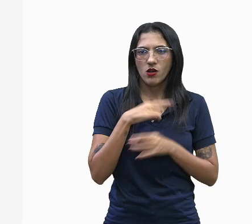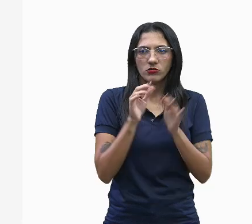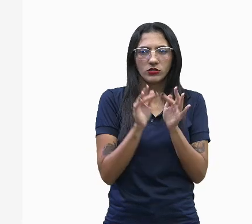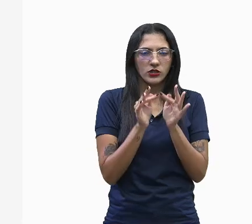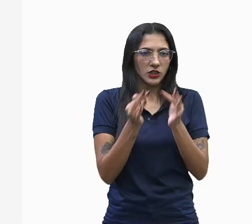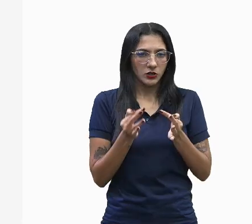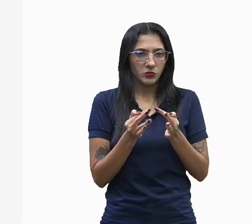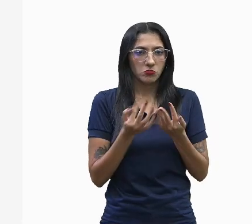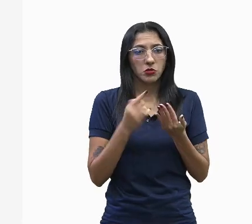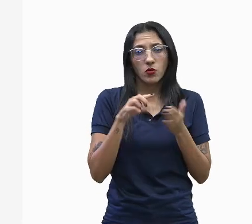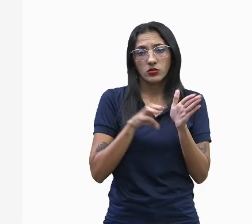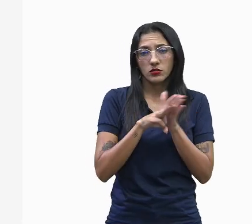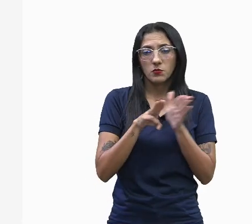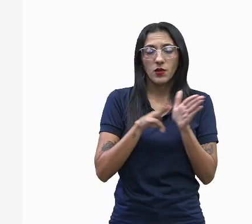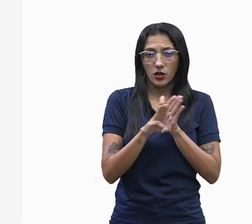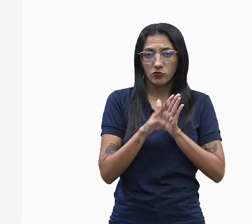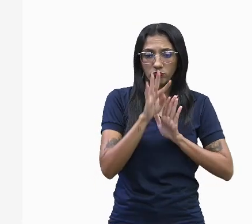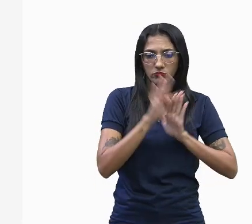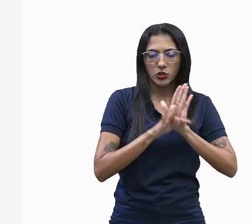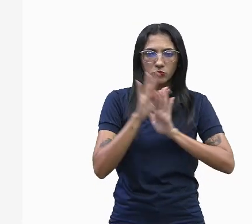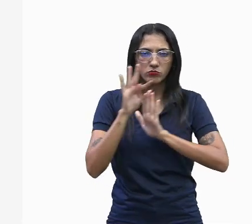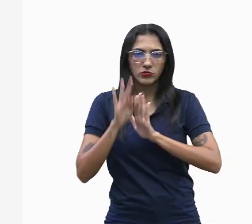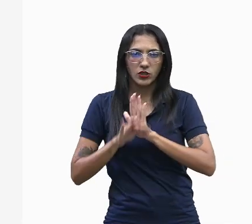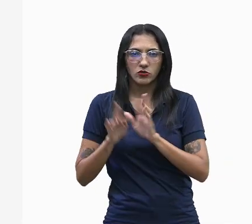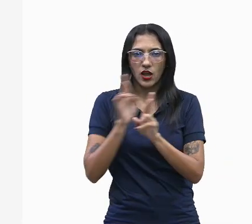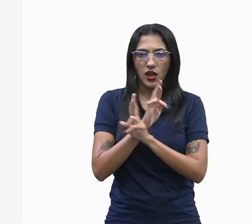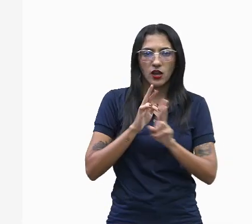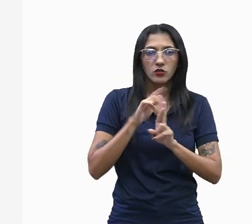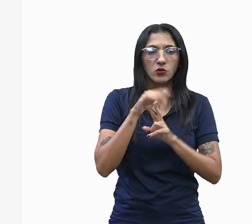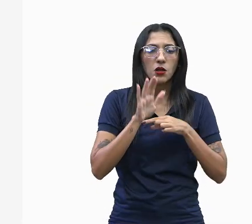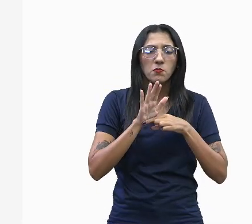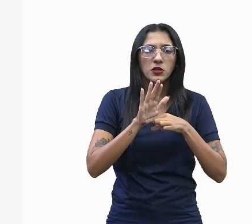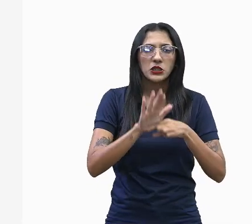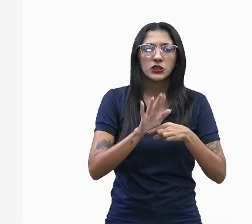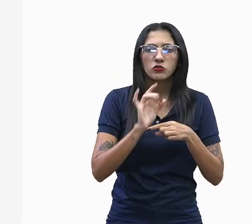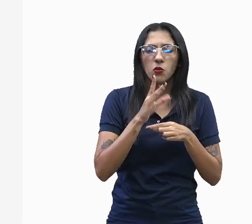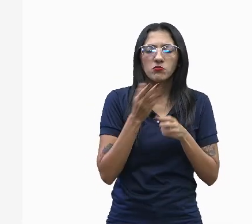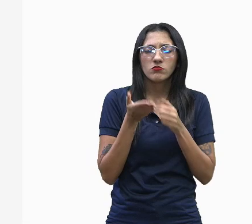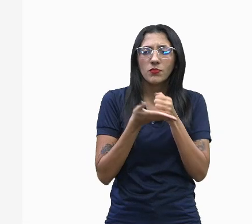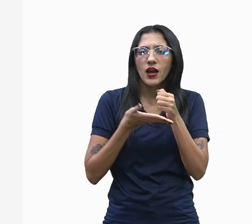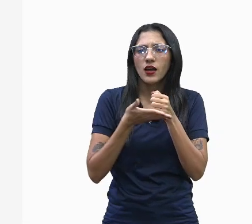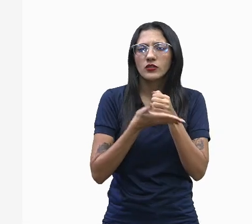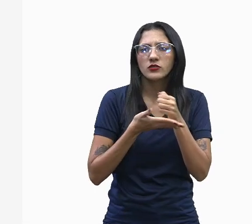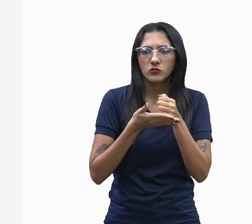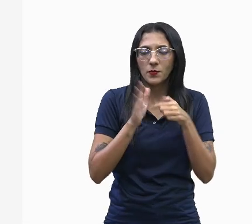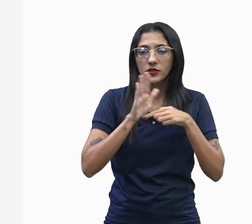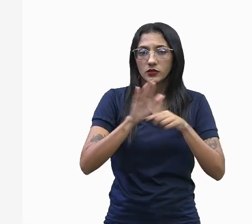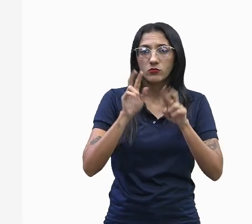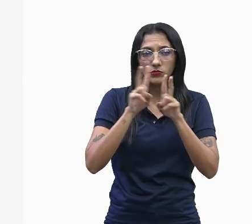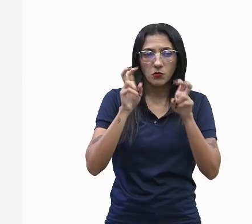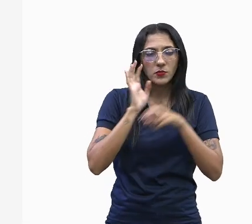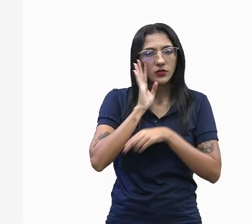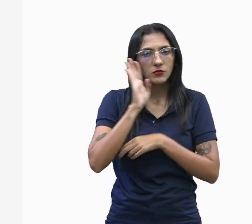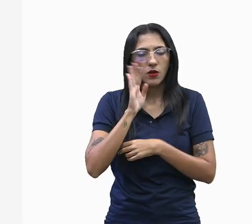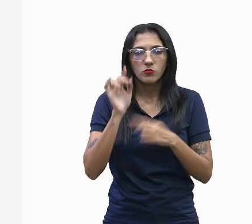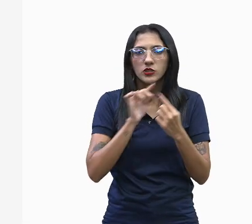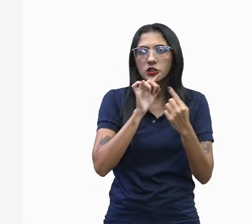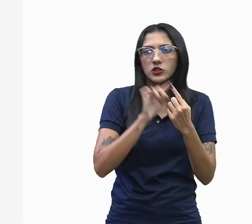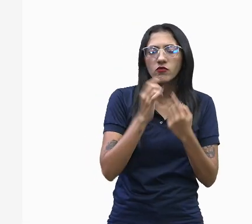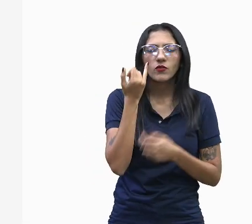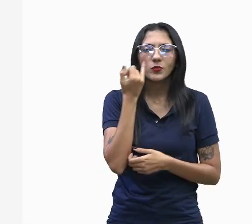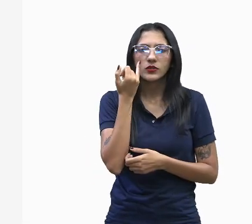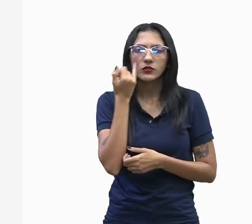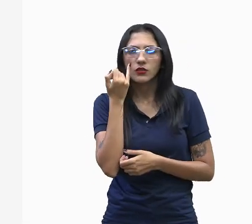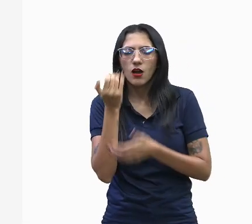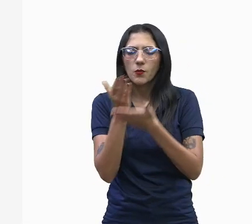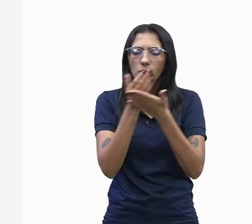Esse método de intertextualidade apresenta de forma superficial e objetiva informações, ideias ou outros